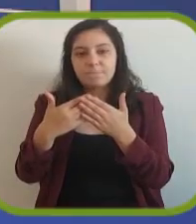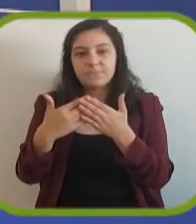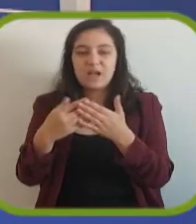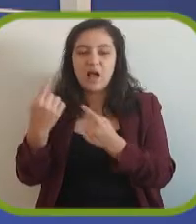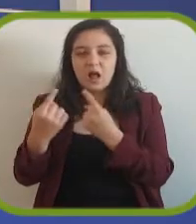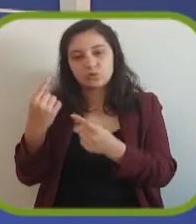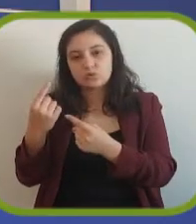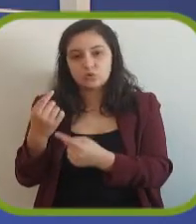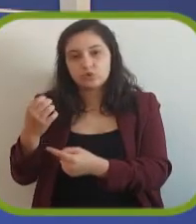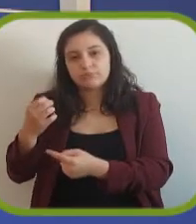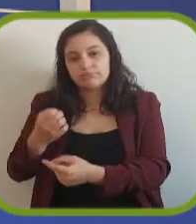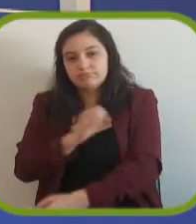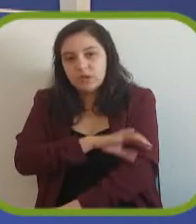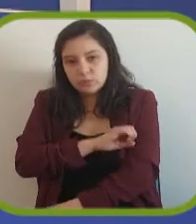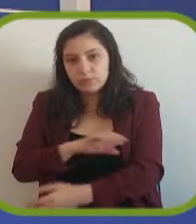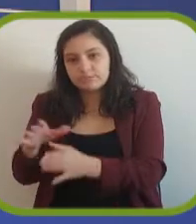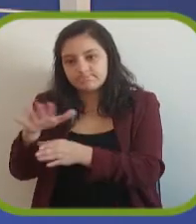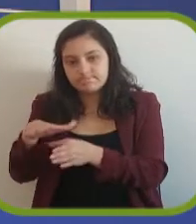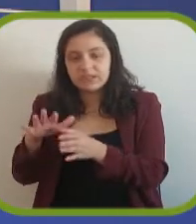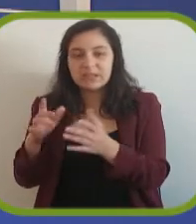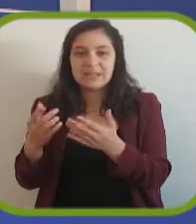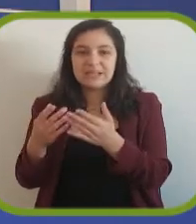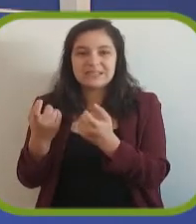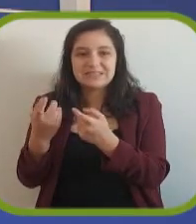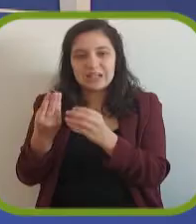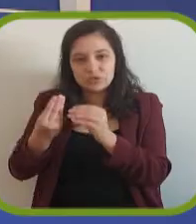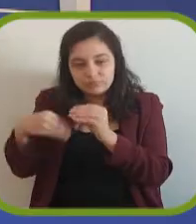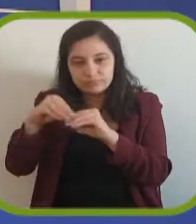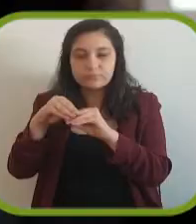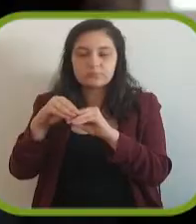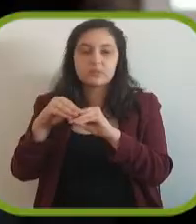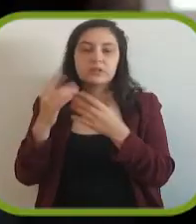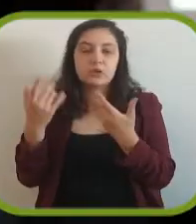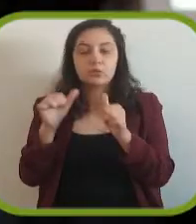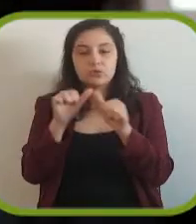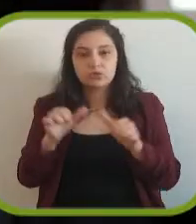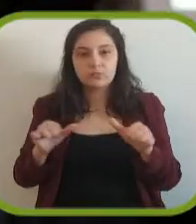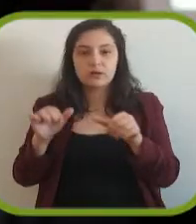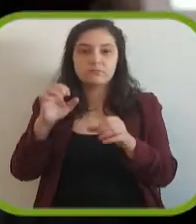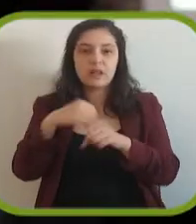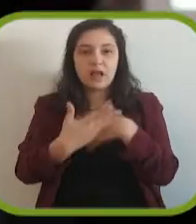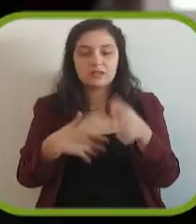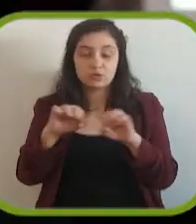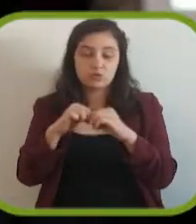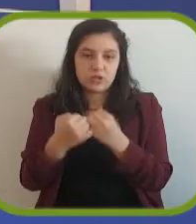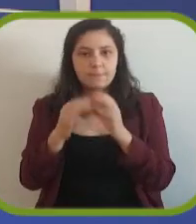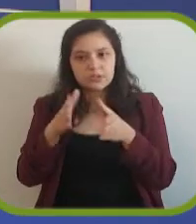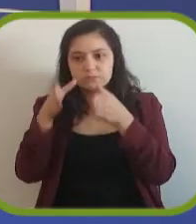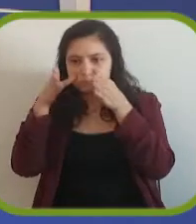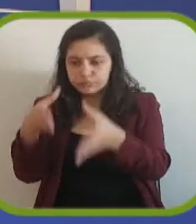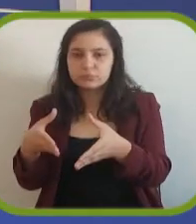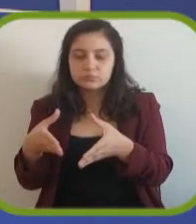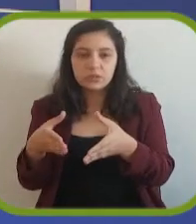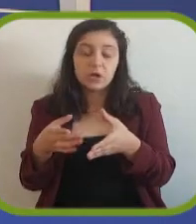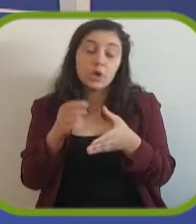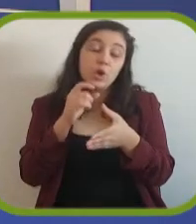mais desfavorecidos, não é? E, portanto, também com necessidades acrescidas. E, portanto, o sistema de ação social tem que fazer face a isto. E o